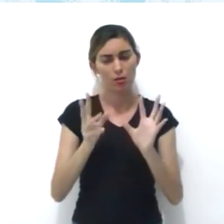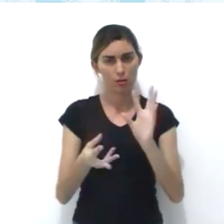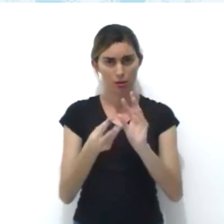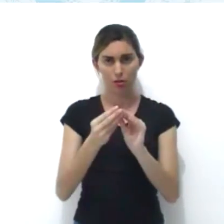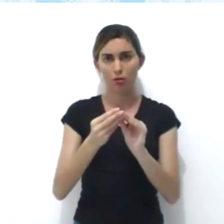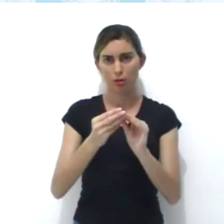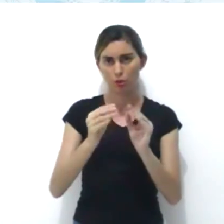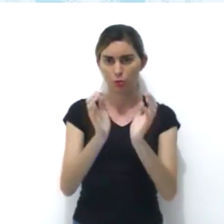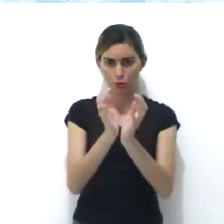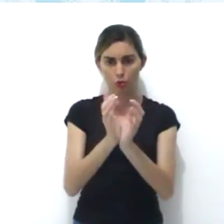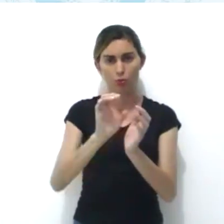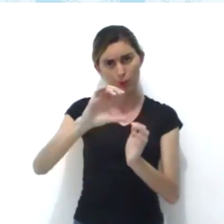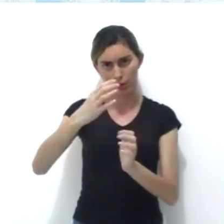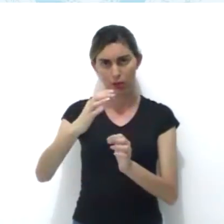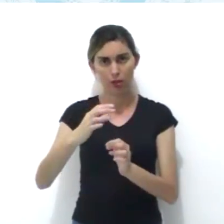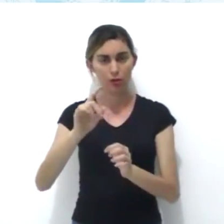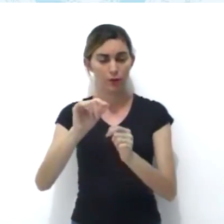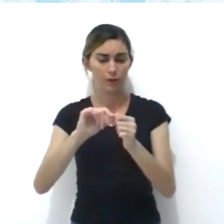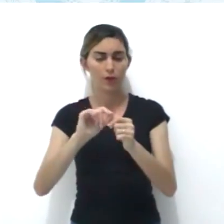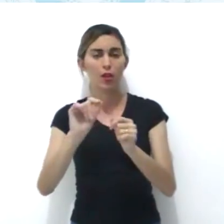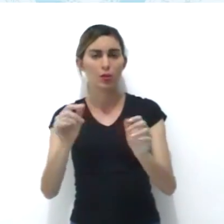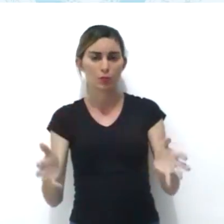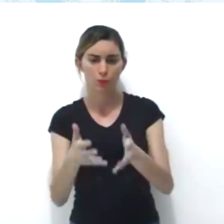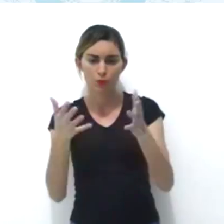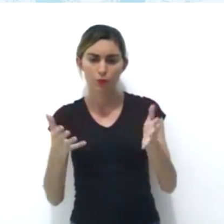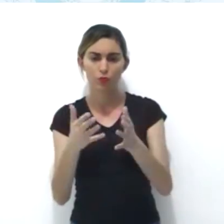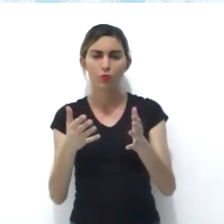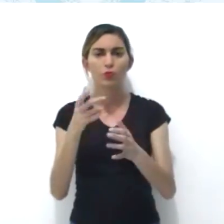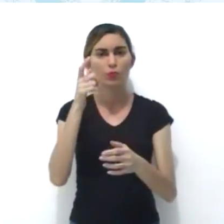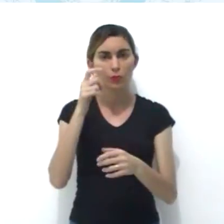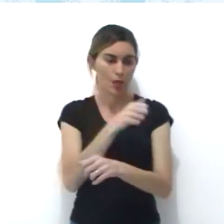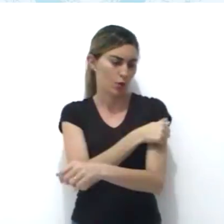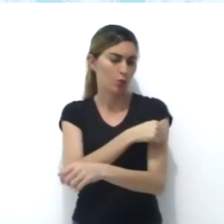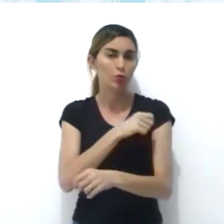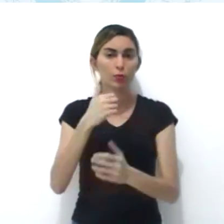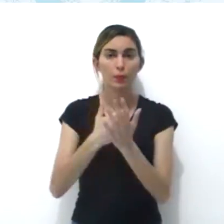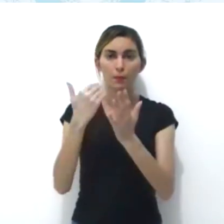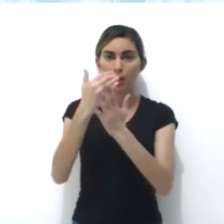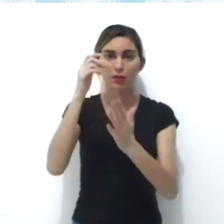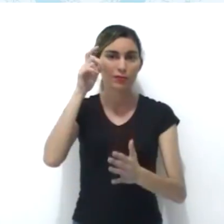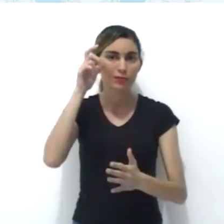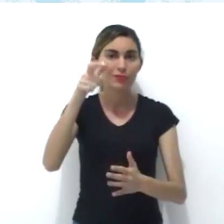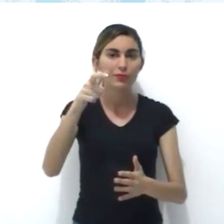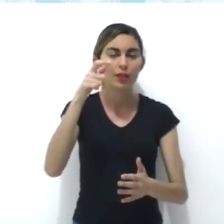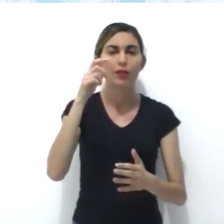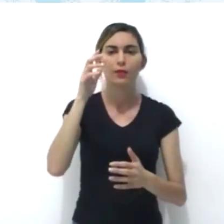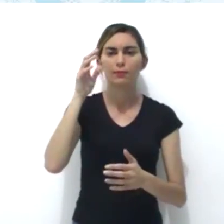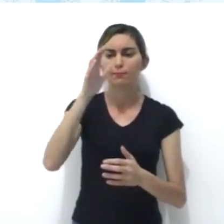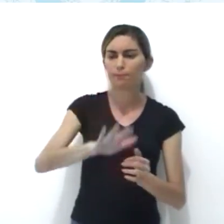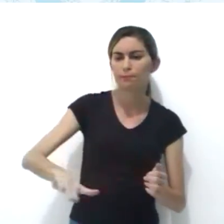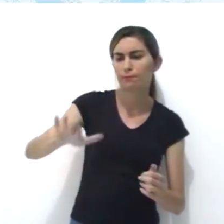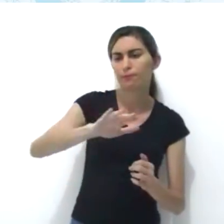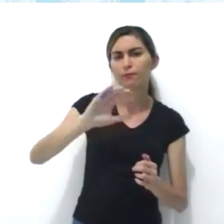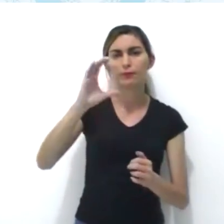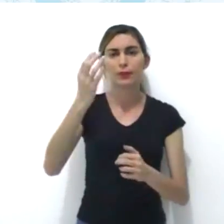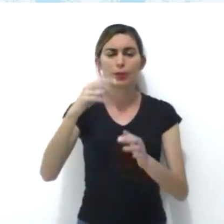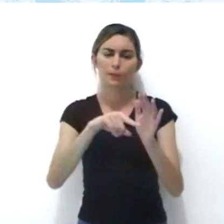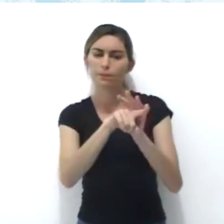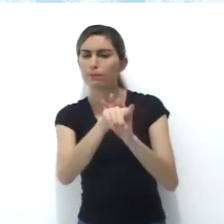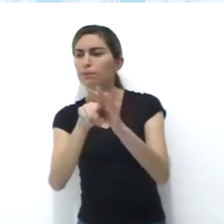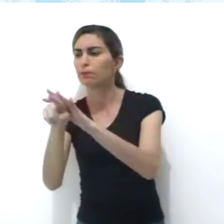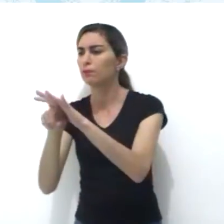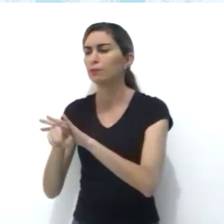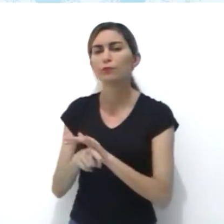Em síntese, os clubes de ciências oportunam aos alunos mais interessados pela área científica a realização